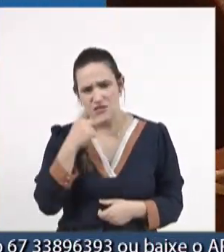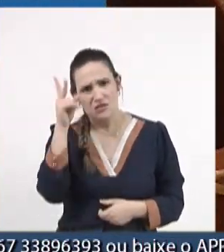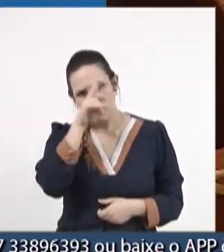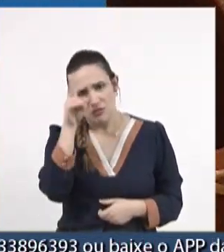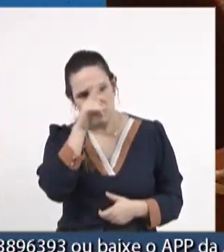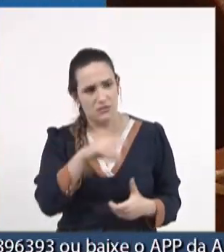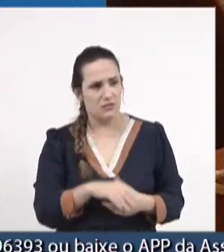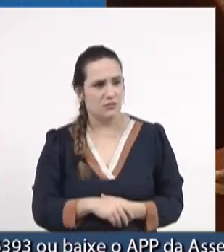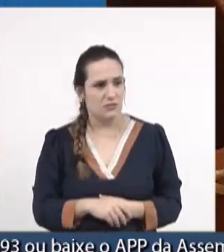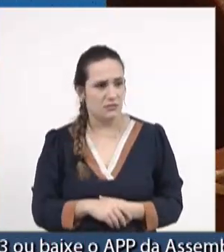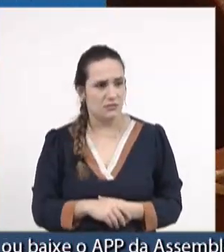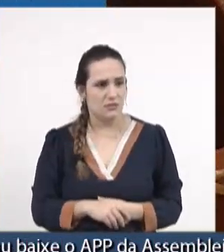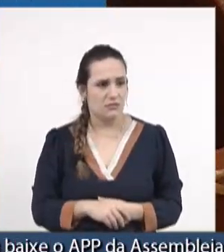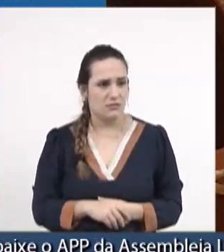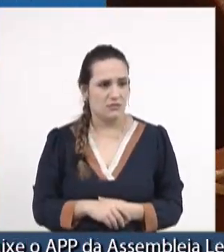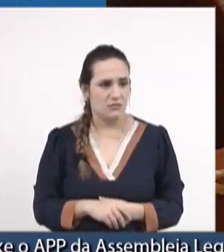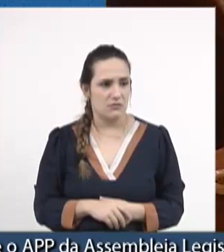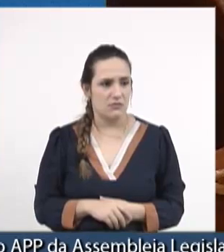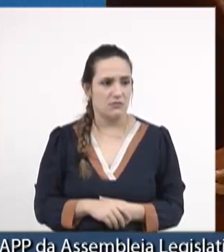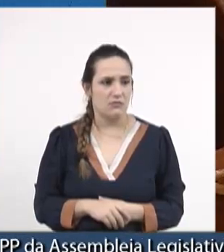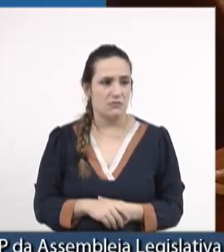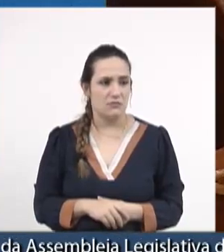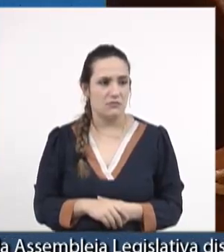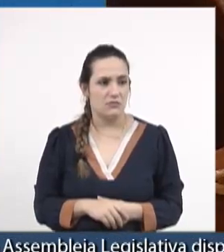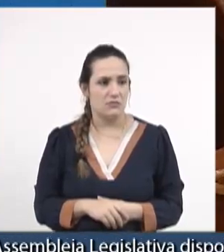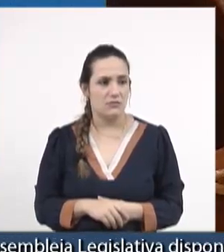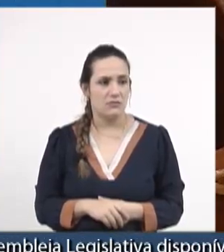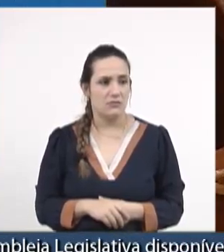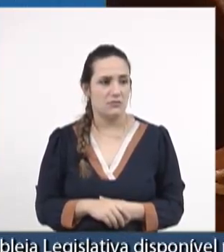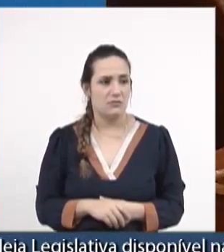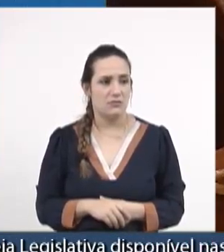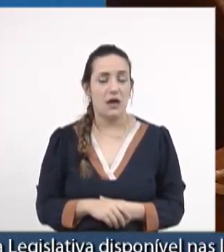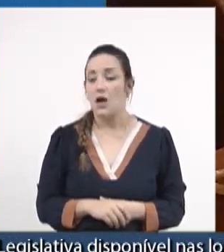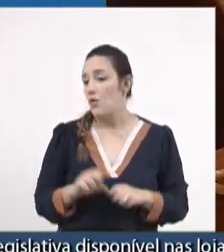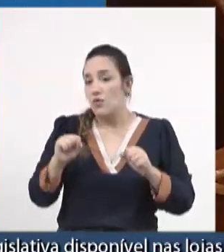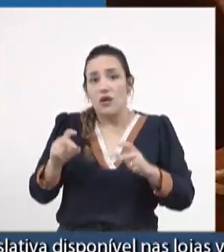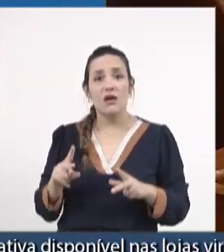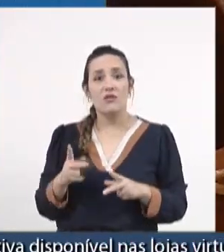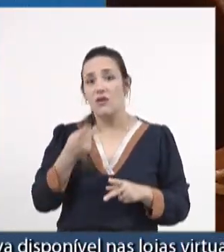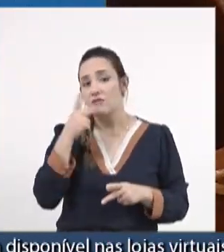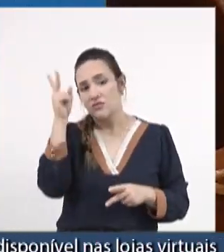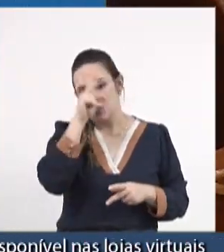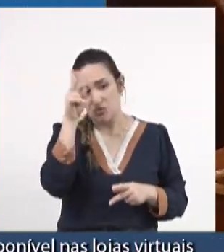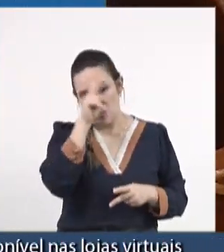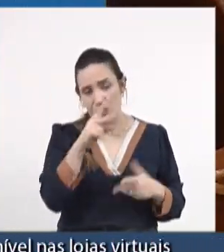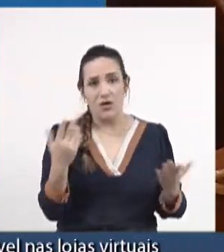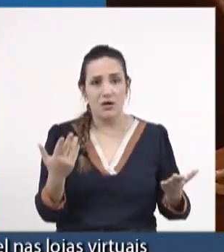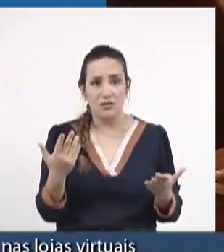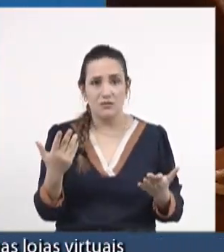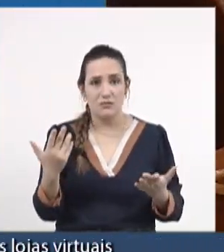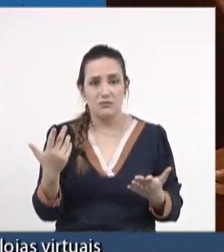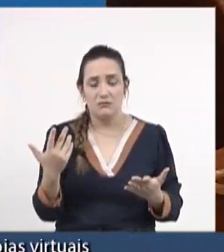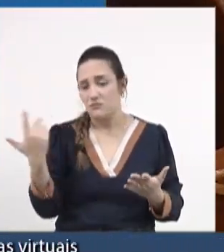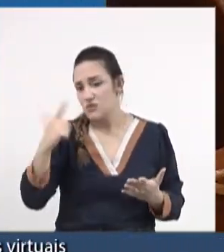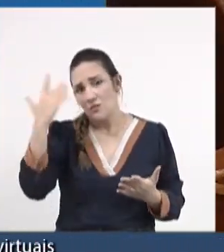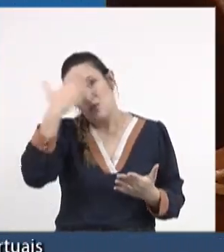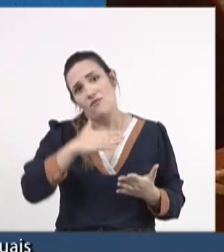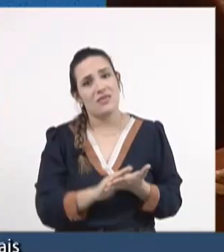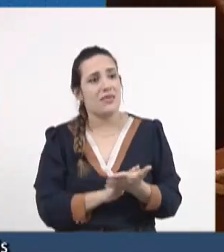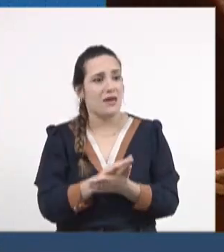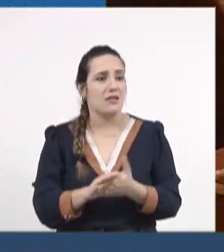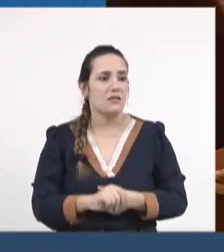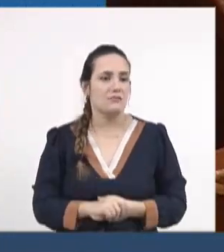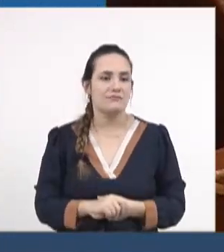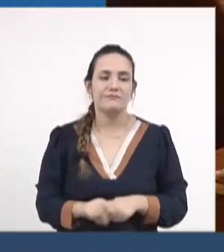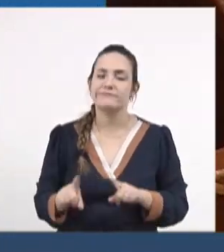história, como contou a história para o professor Antônio Brandi, que não está no meio de nós, mas ele